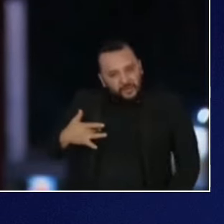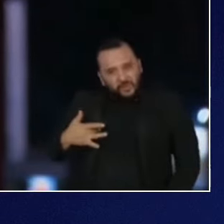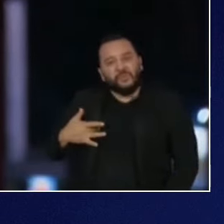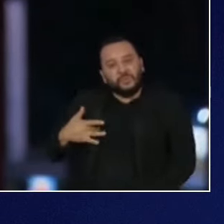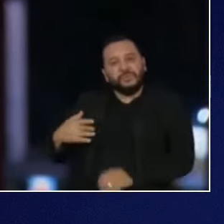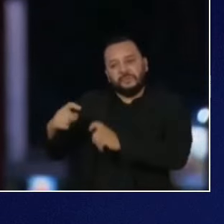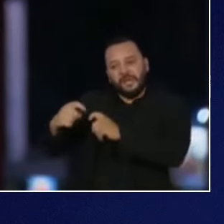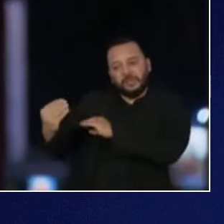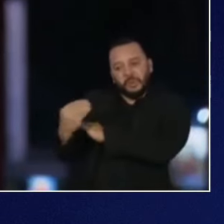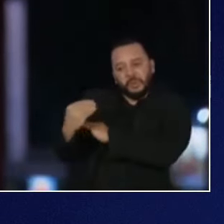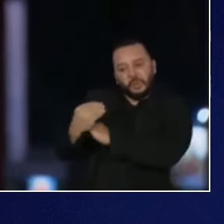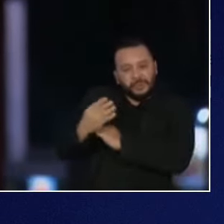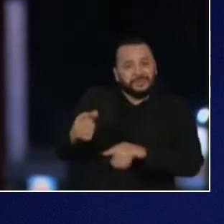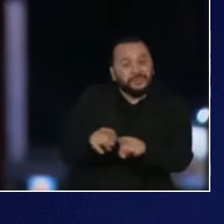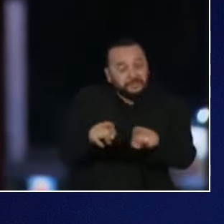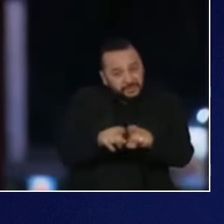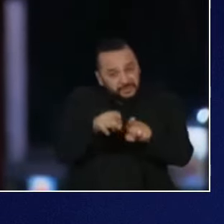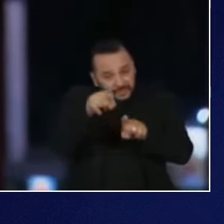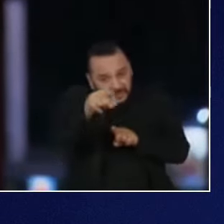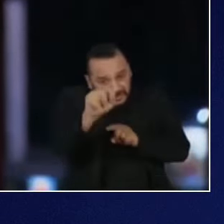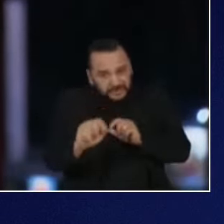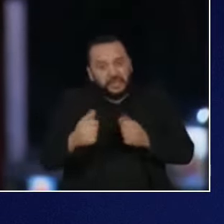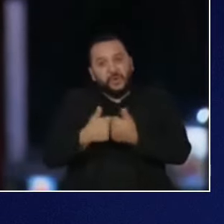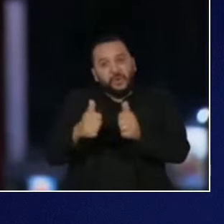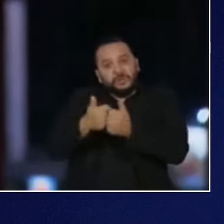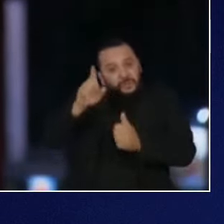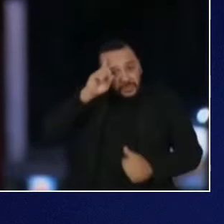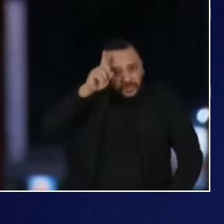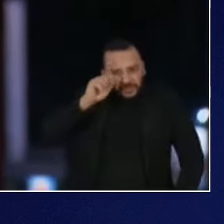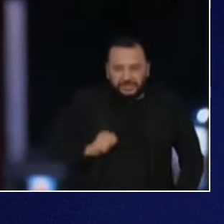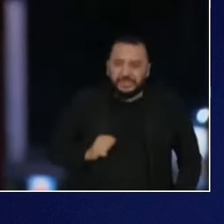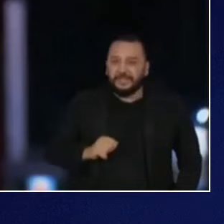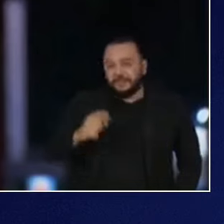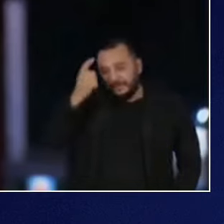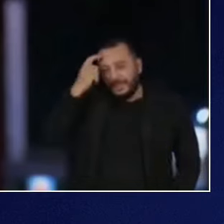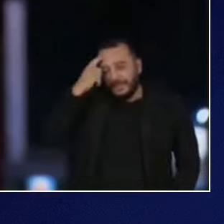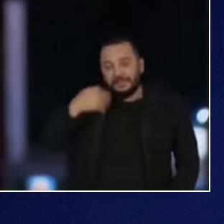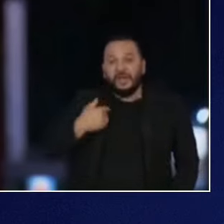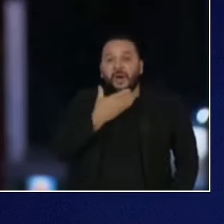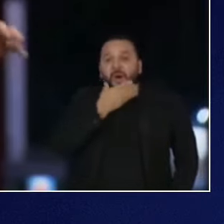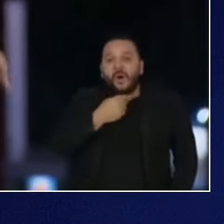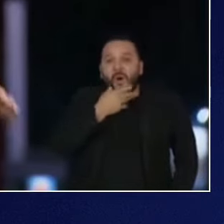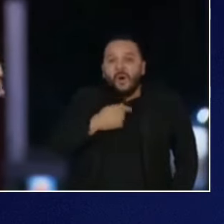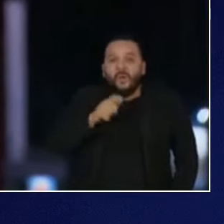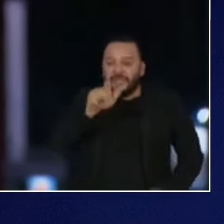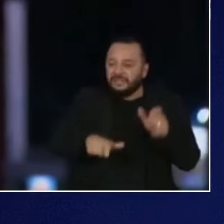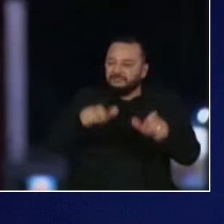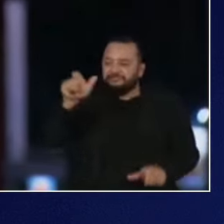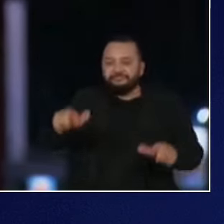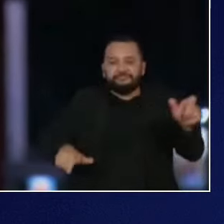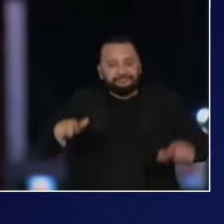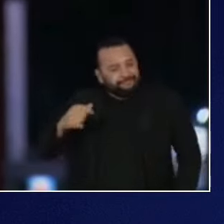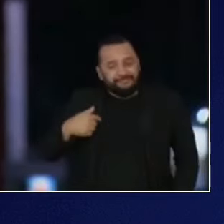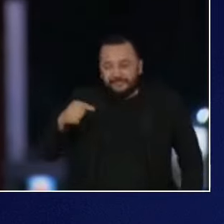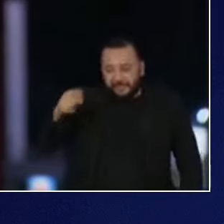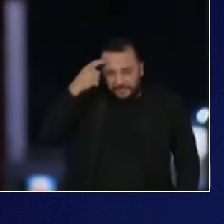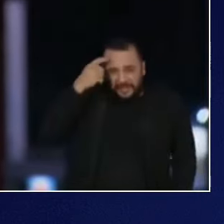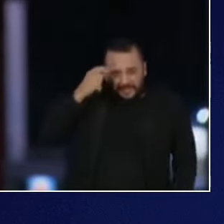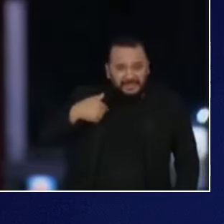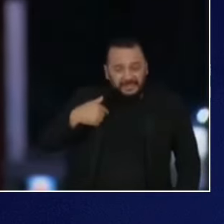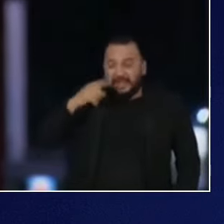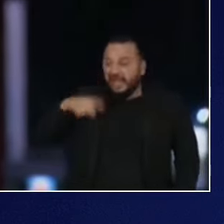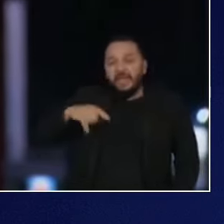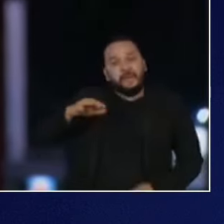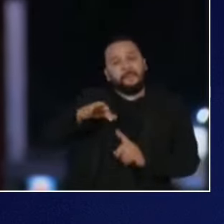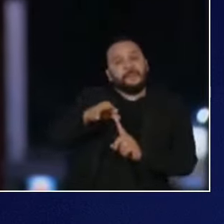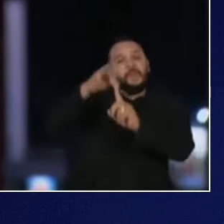ônibus todos os dias e eu quero que você reflita comigo se esses homens que claramente não colocam isso como prioridade